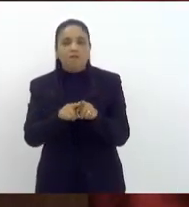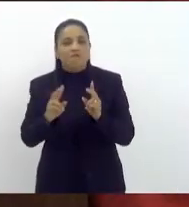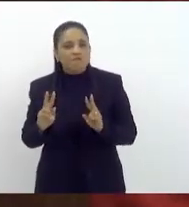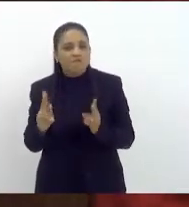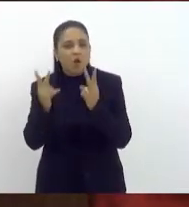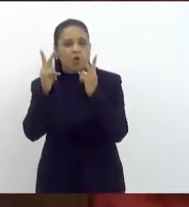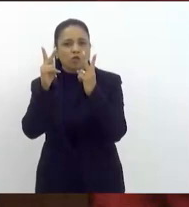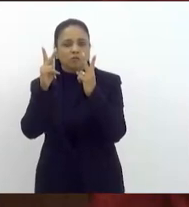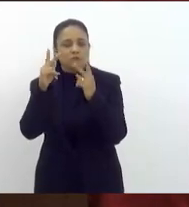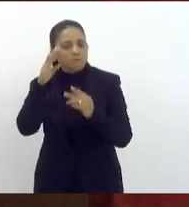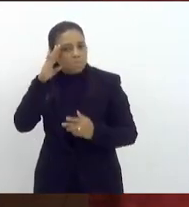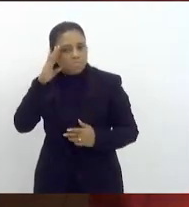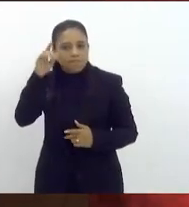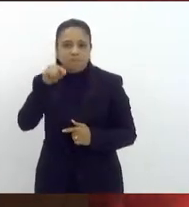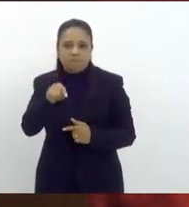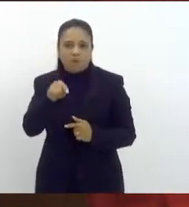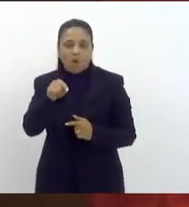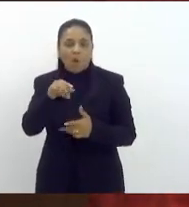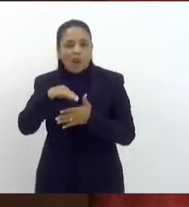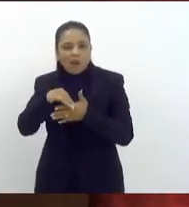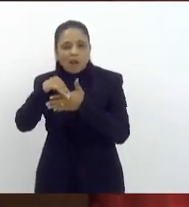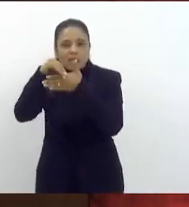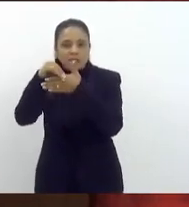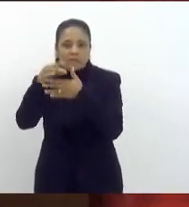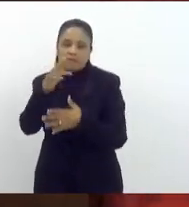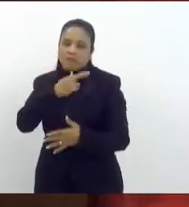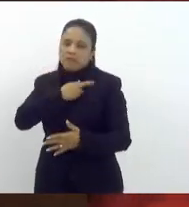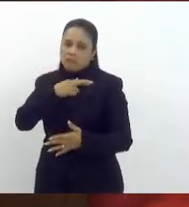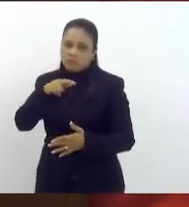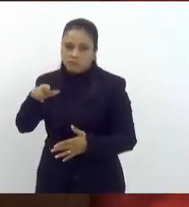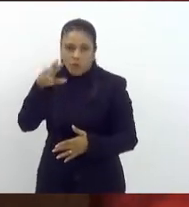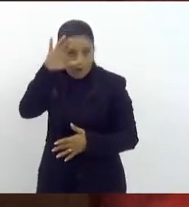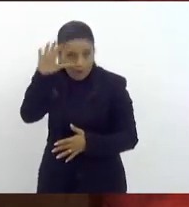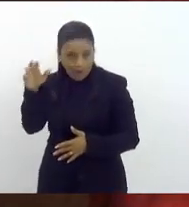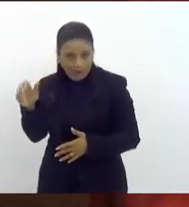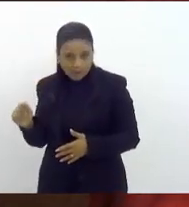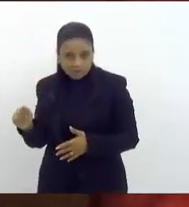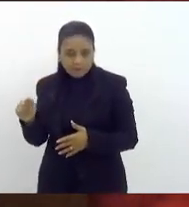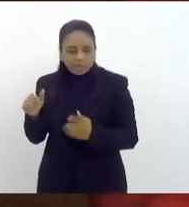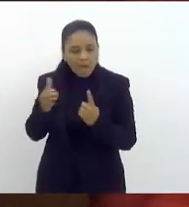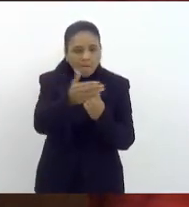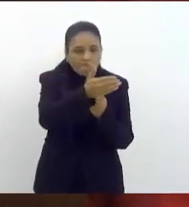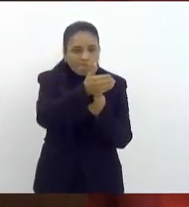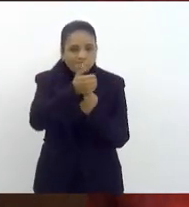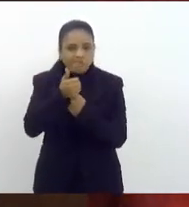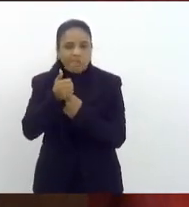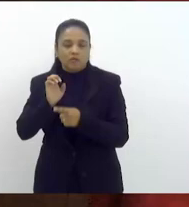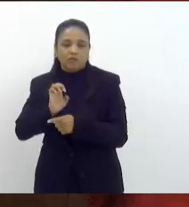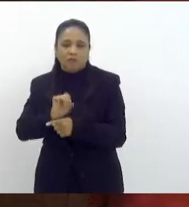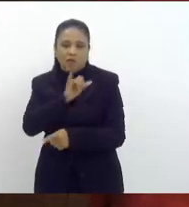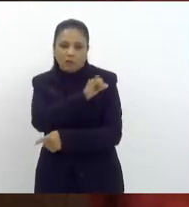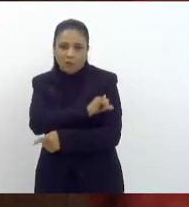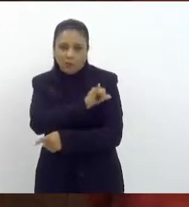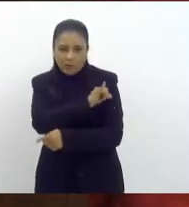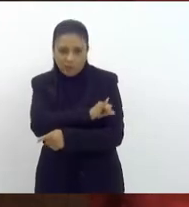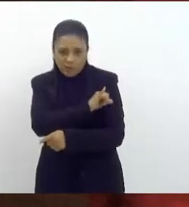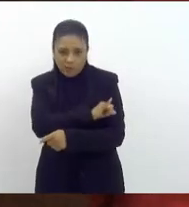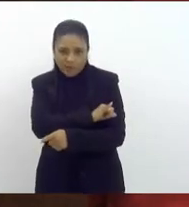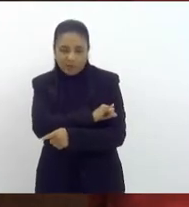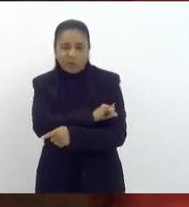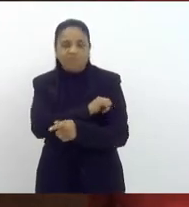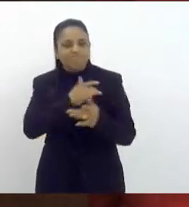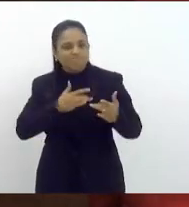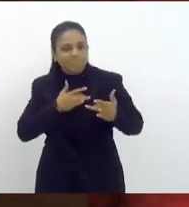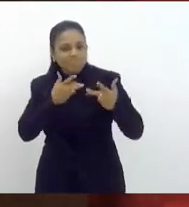valorização desses líderes religiosos que tanto acolhem por todo o estado do Rio de Janeiro com a presença da